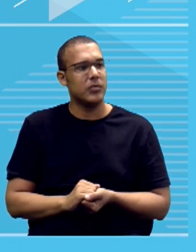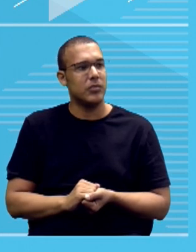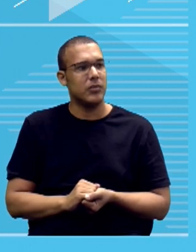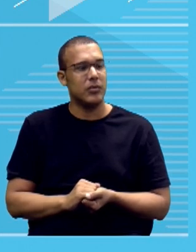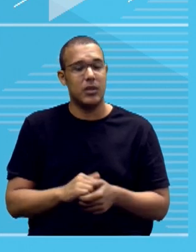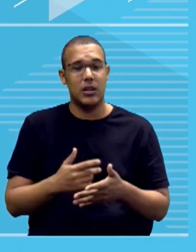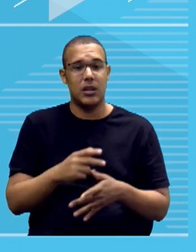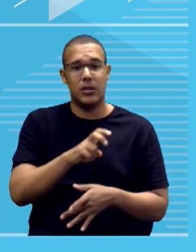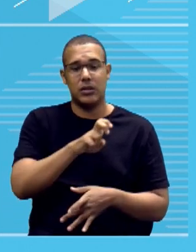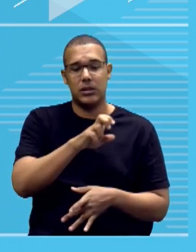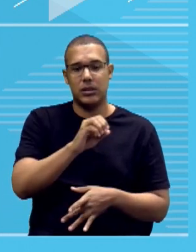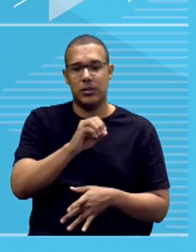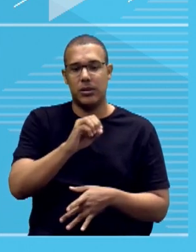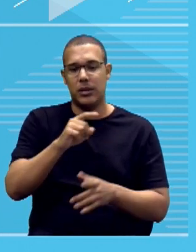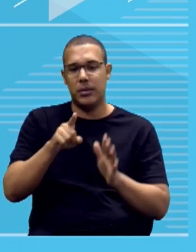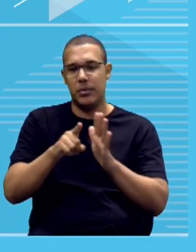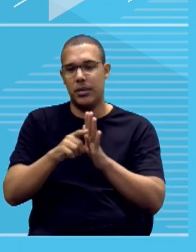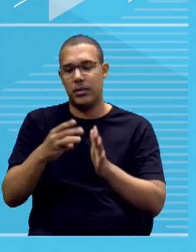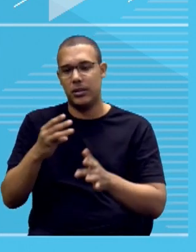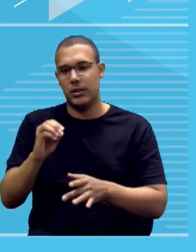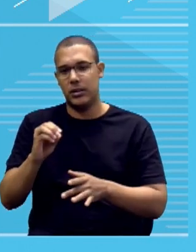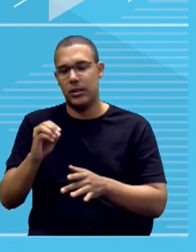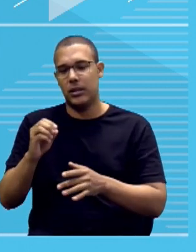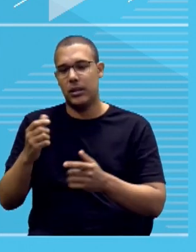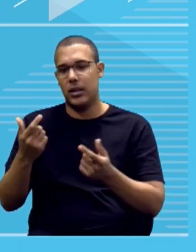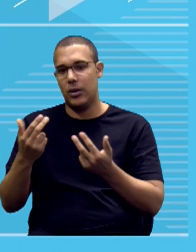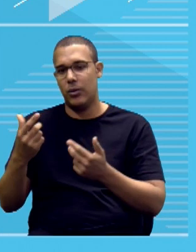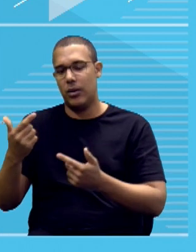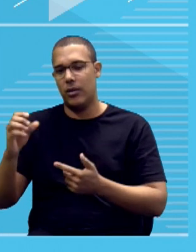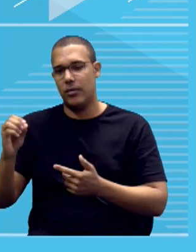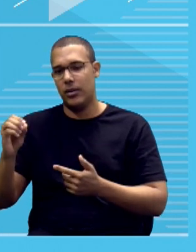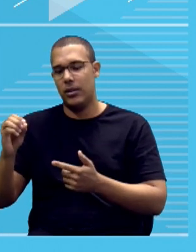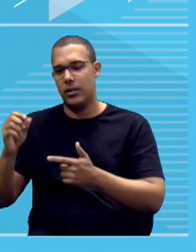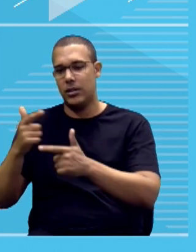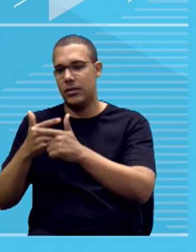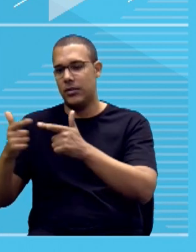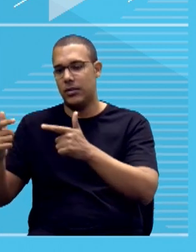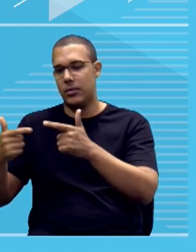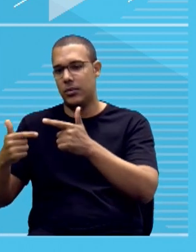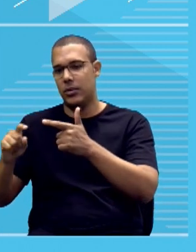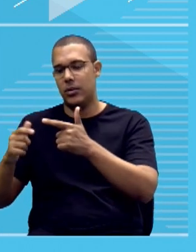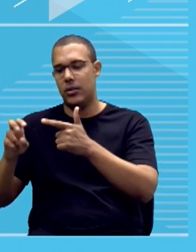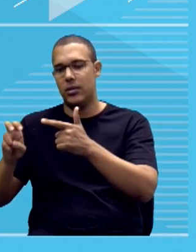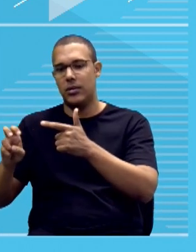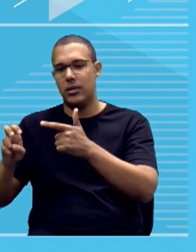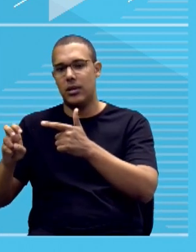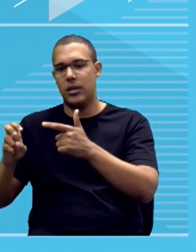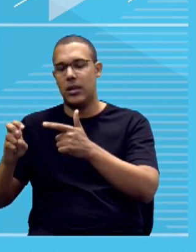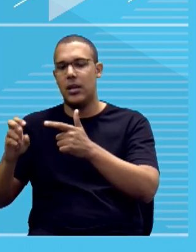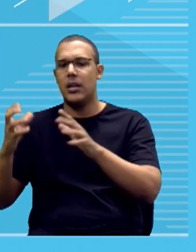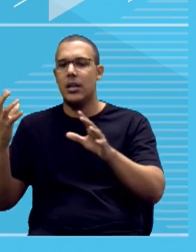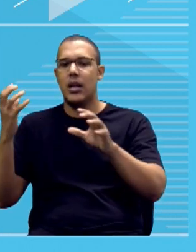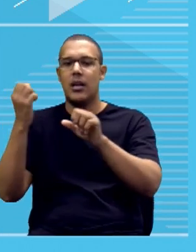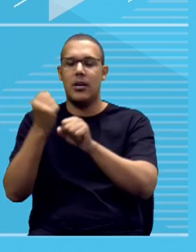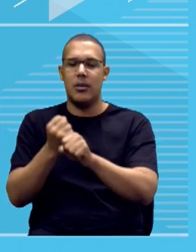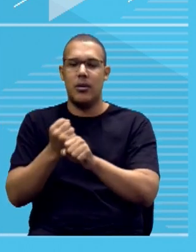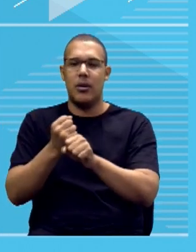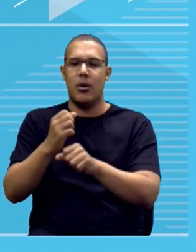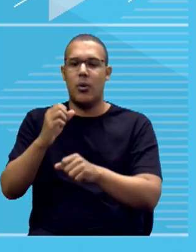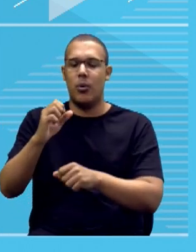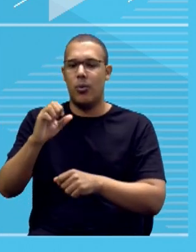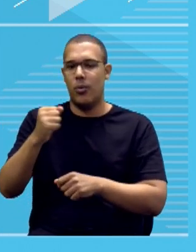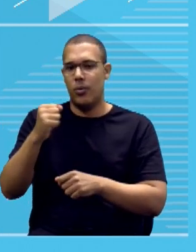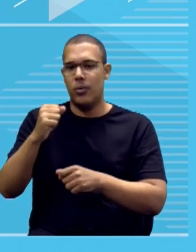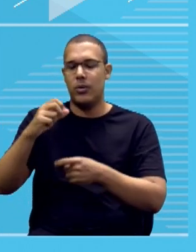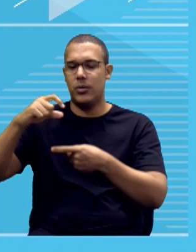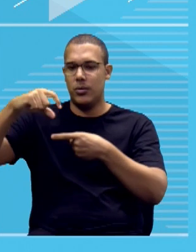ficaria 50 menos 30, 20, dividido por 2,5, e daria 8 ohms de valor de resistência.